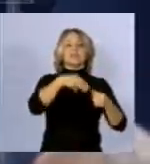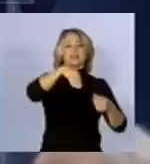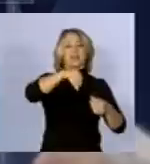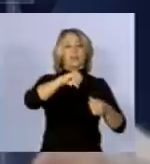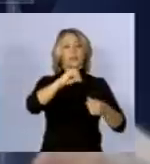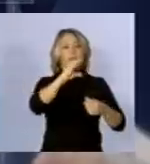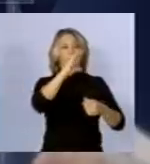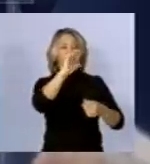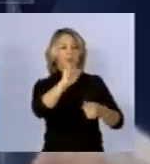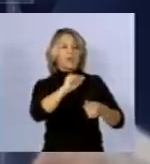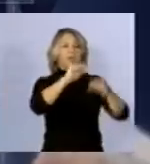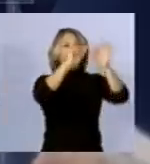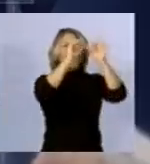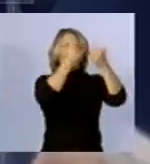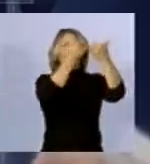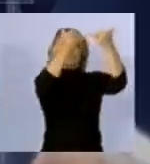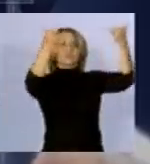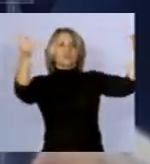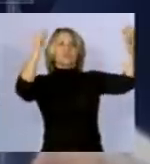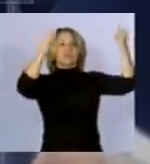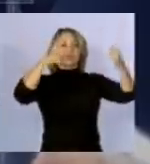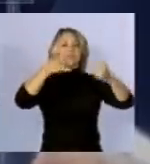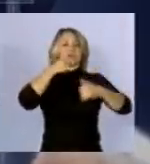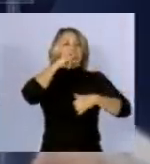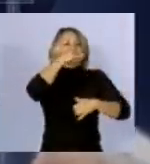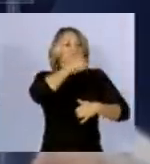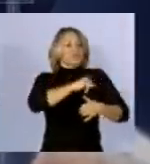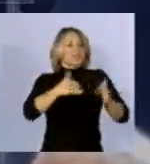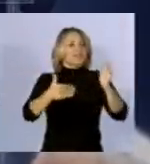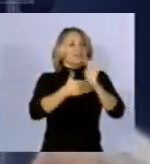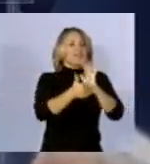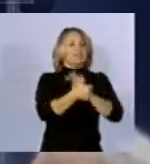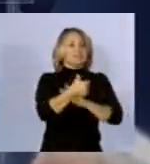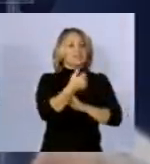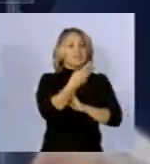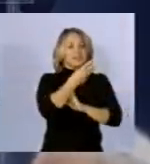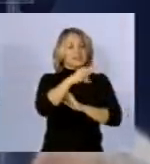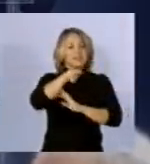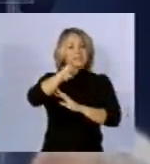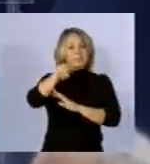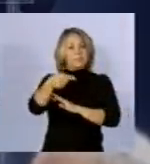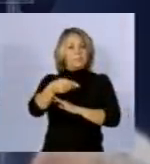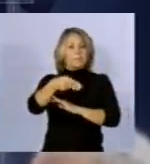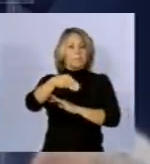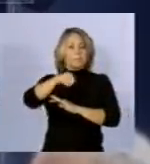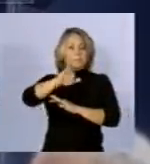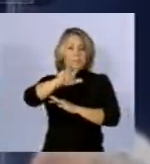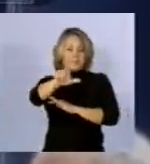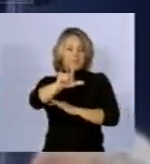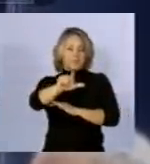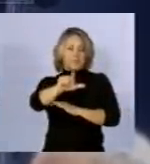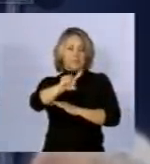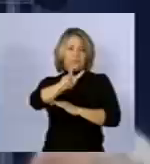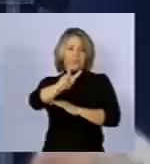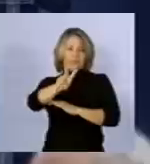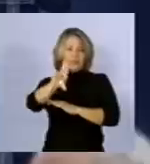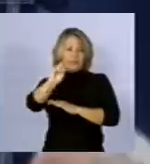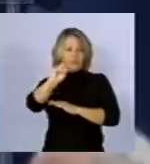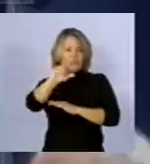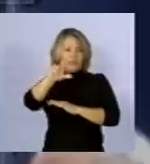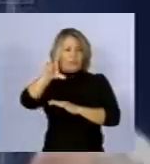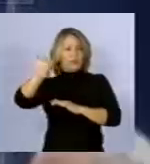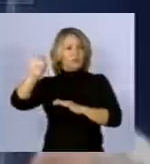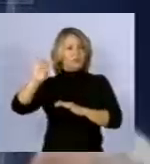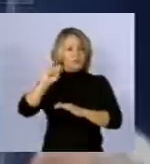sua rua podem causar choque até 13.000 V eu acho que esse tipo de aviso deveria também ser estendido a